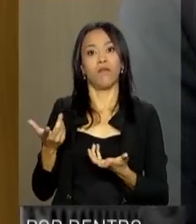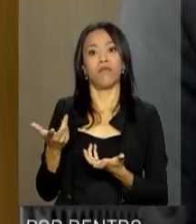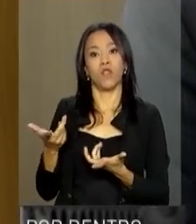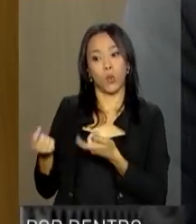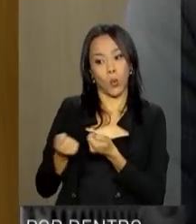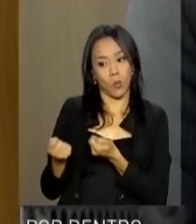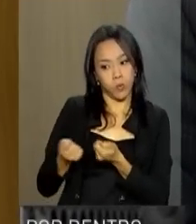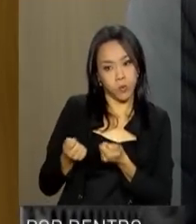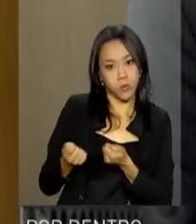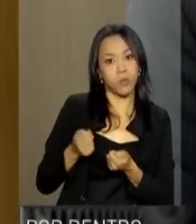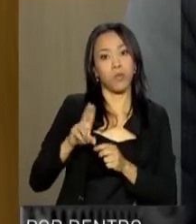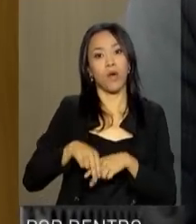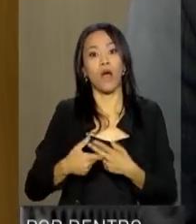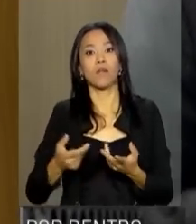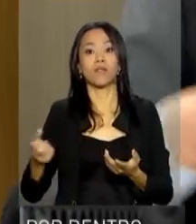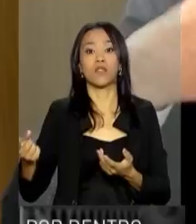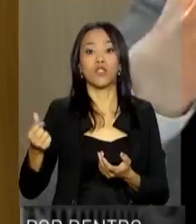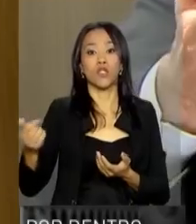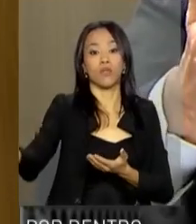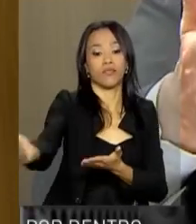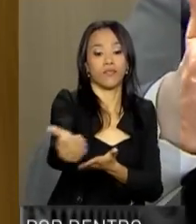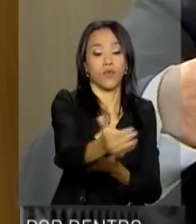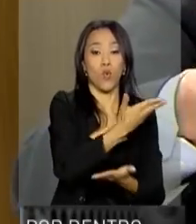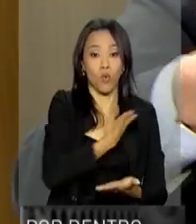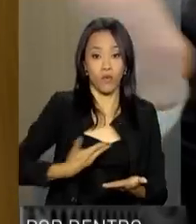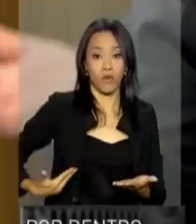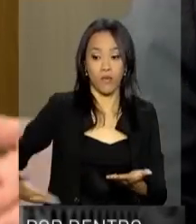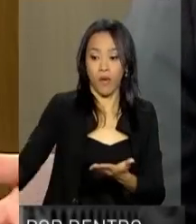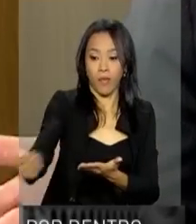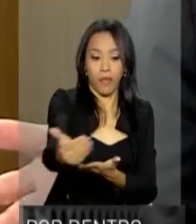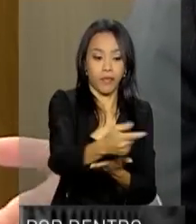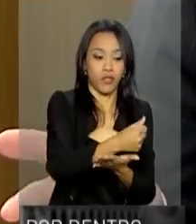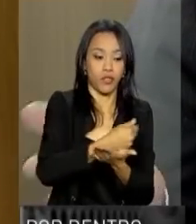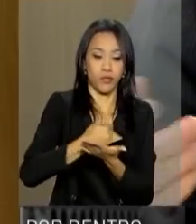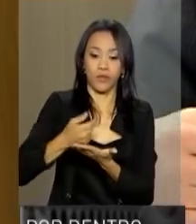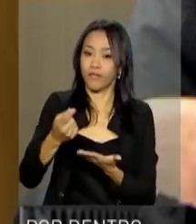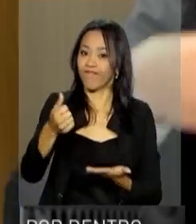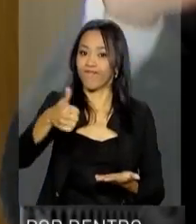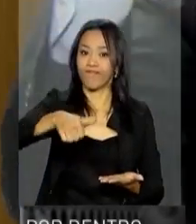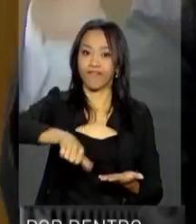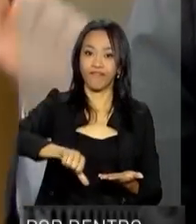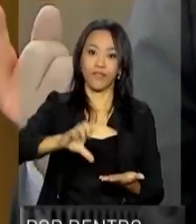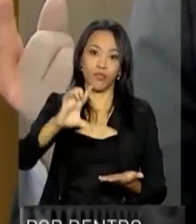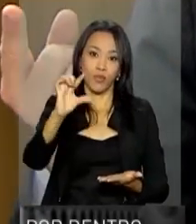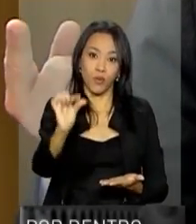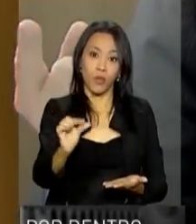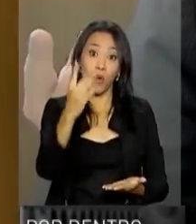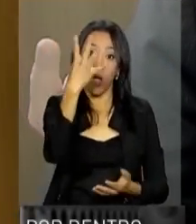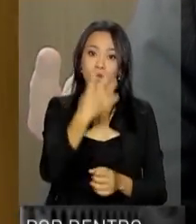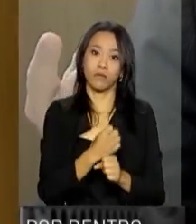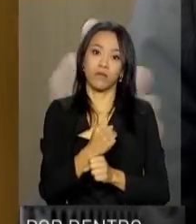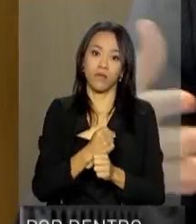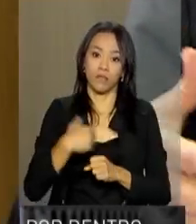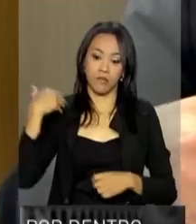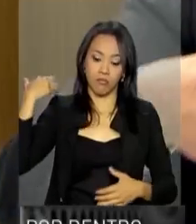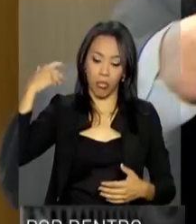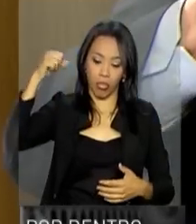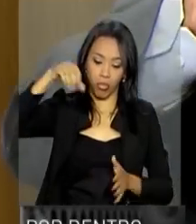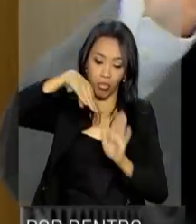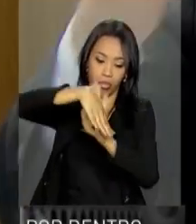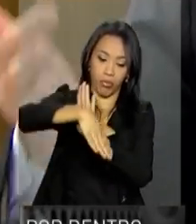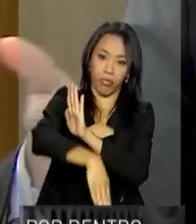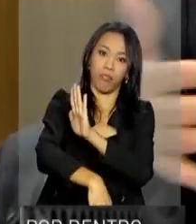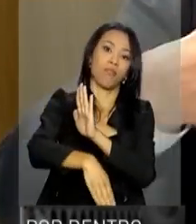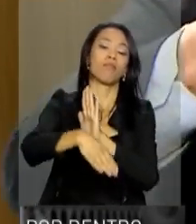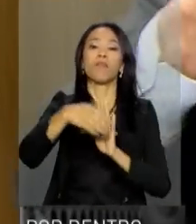da questão da arrecadação que caiu os municípios tiveram quatro anos de queda de arrecadação nunca aconteceu isso na história é ainda